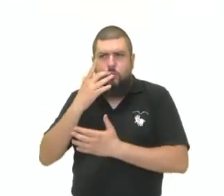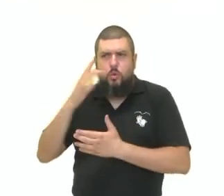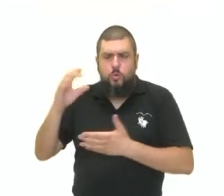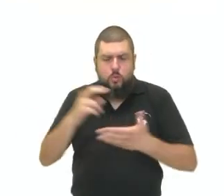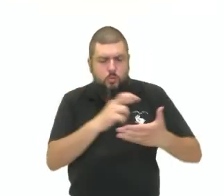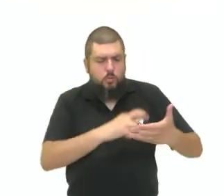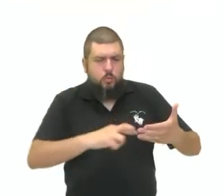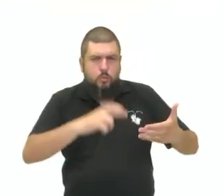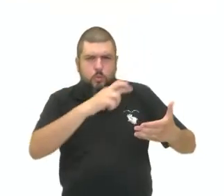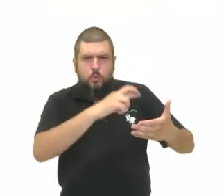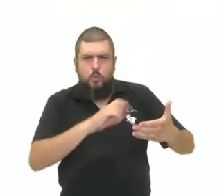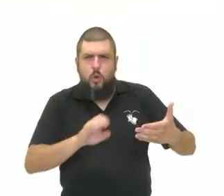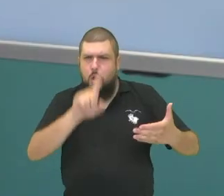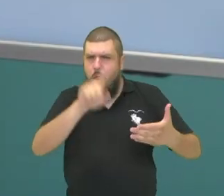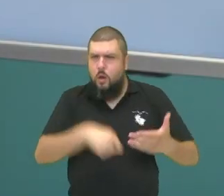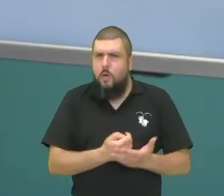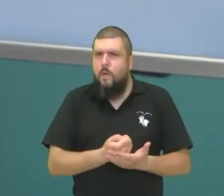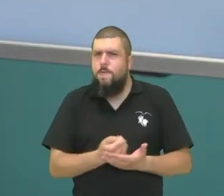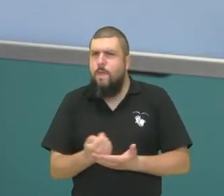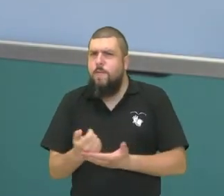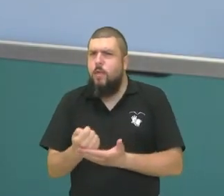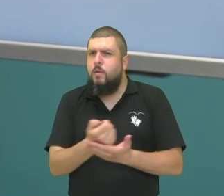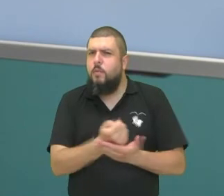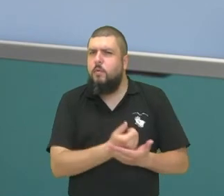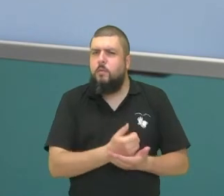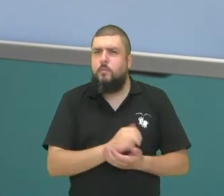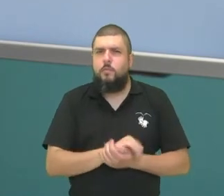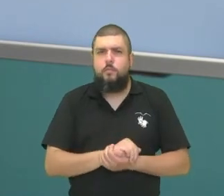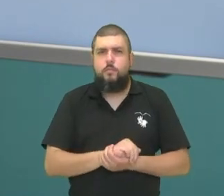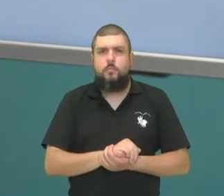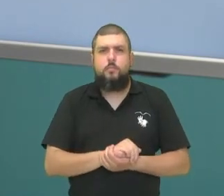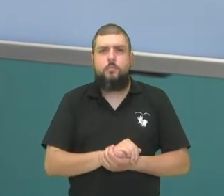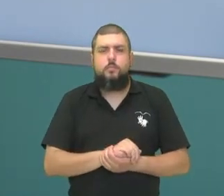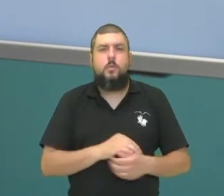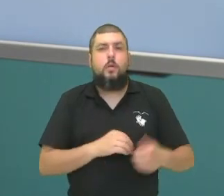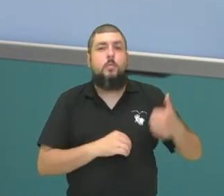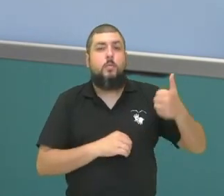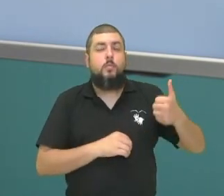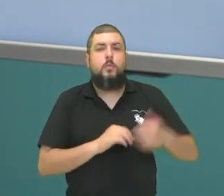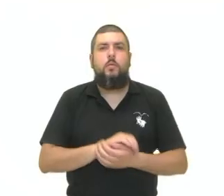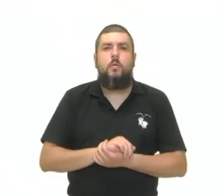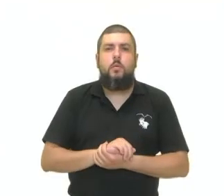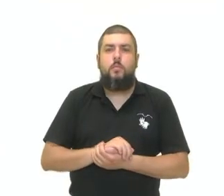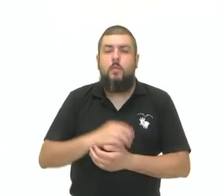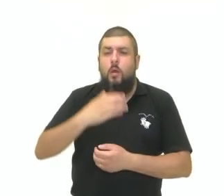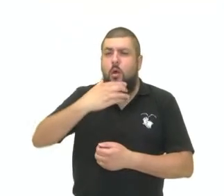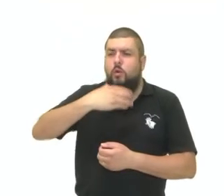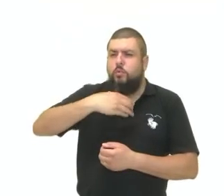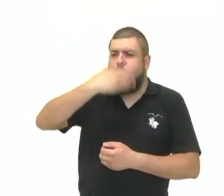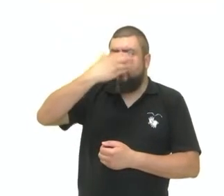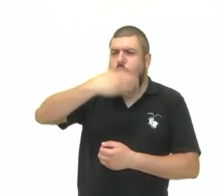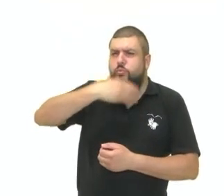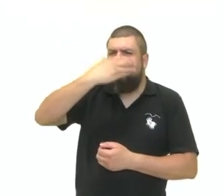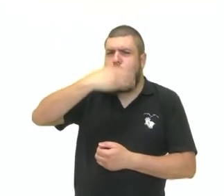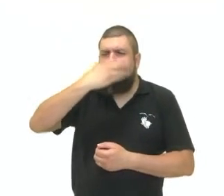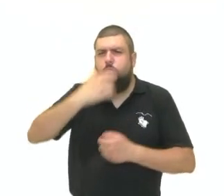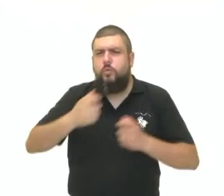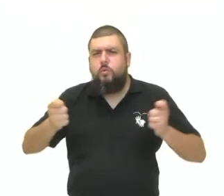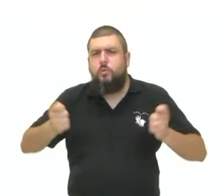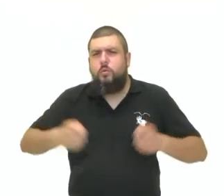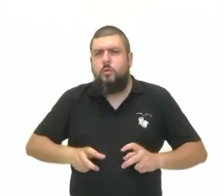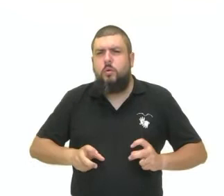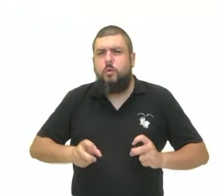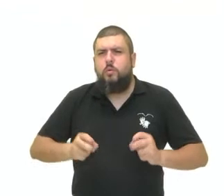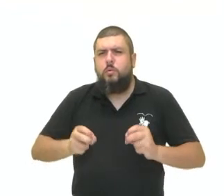enquadrar como conteúdo enganoso? Vejamos qual é. Uma de que frutas ingeridas em jejum curam câncer, que os